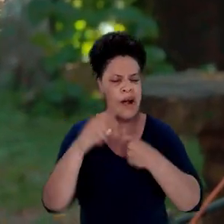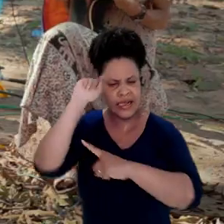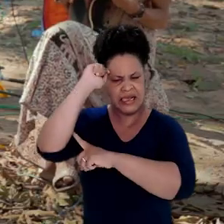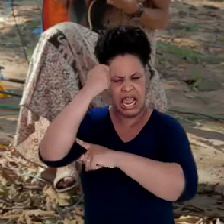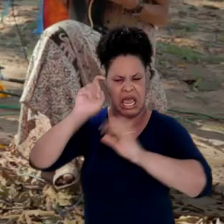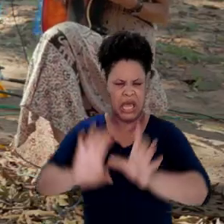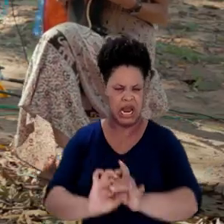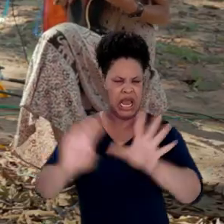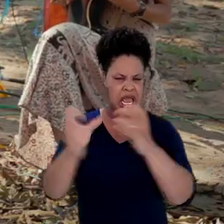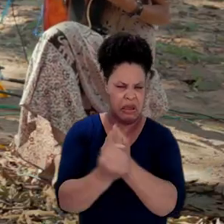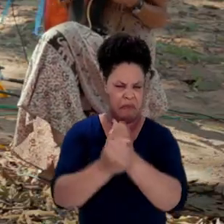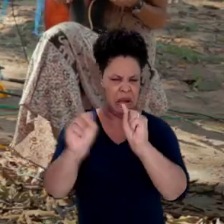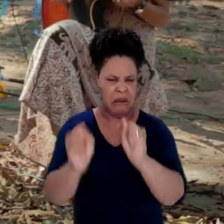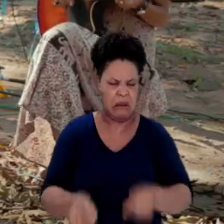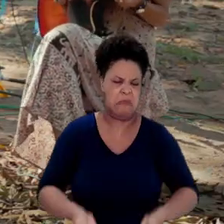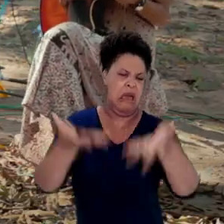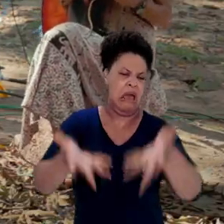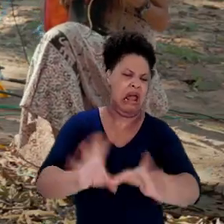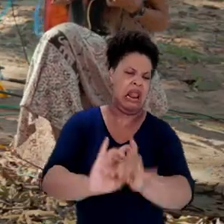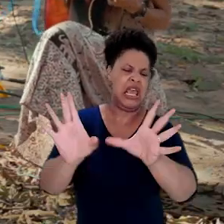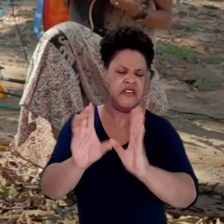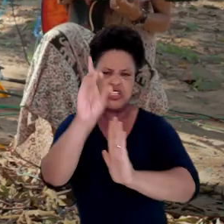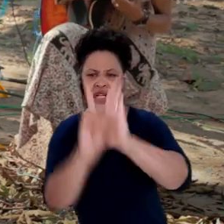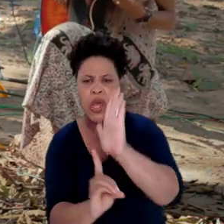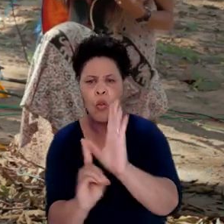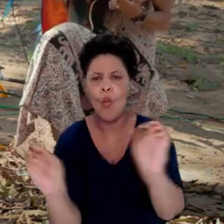ruas sem direito à educação.